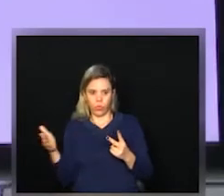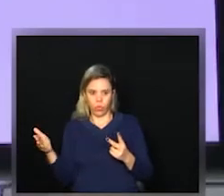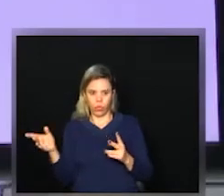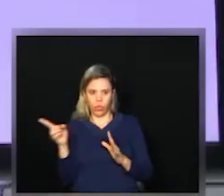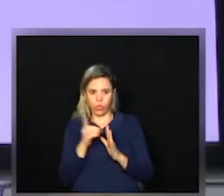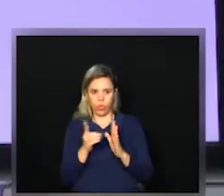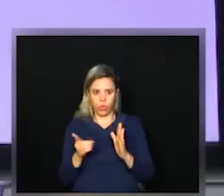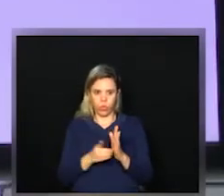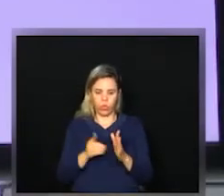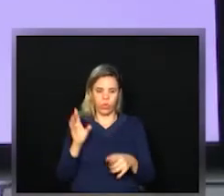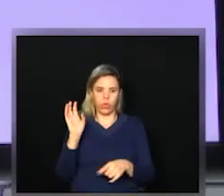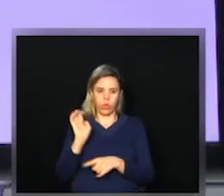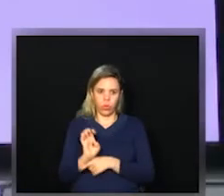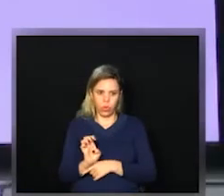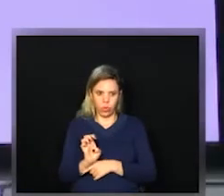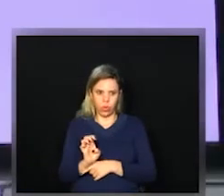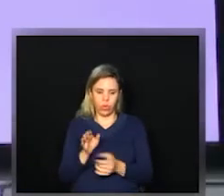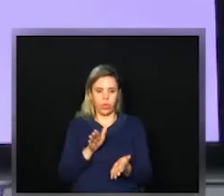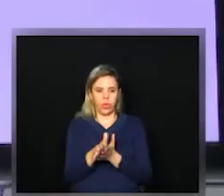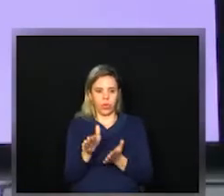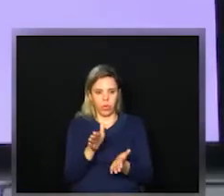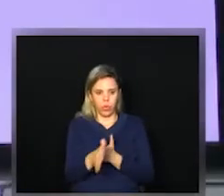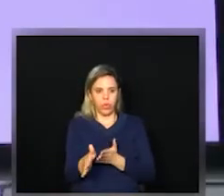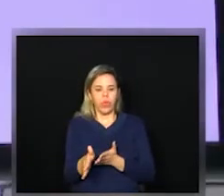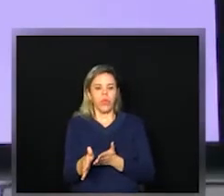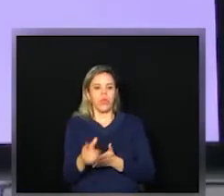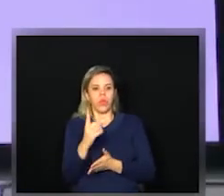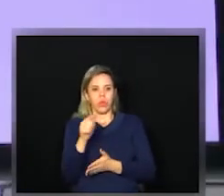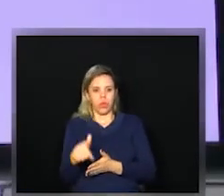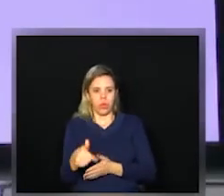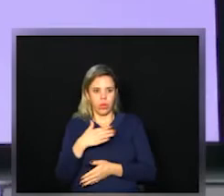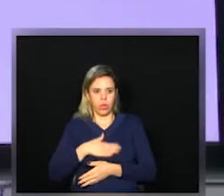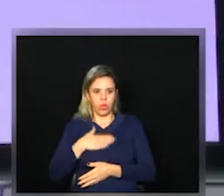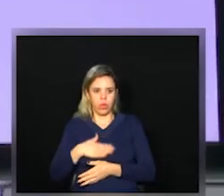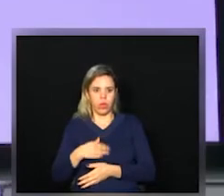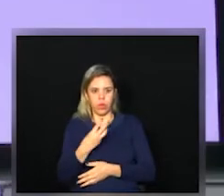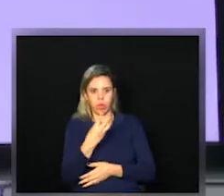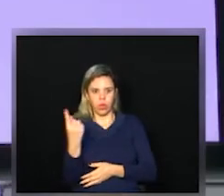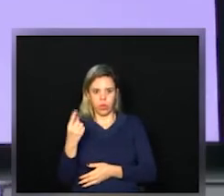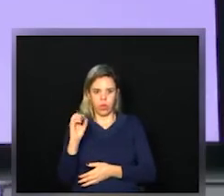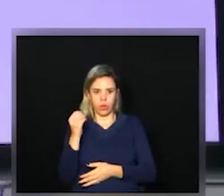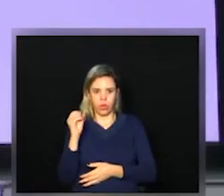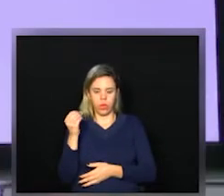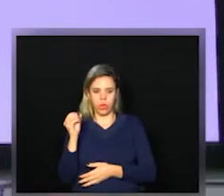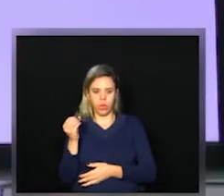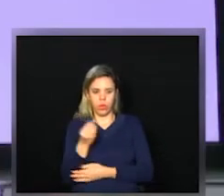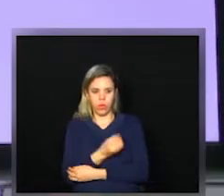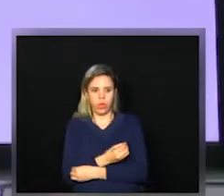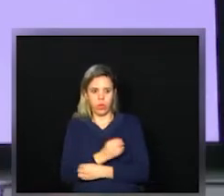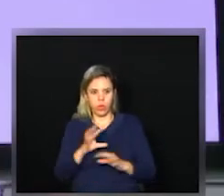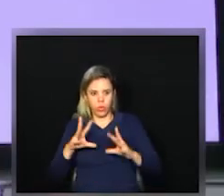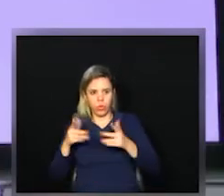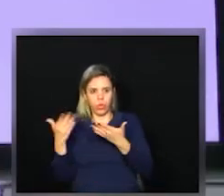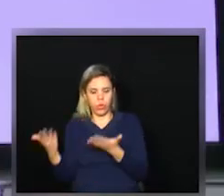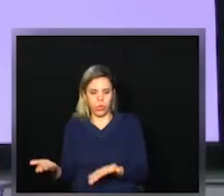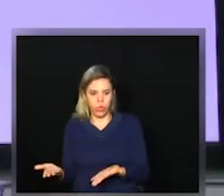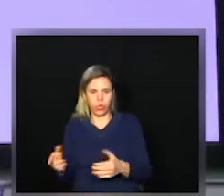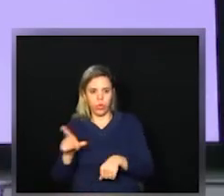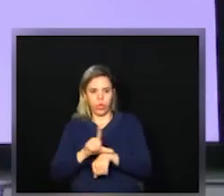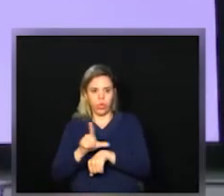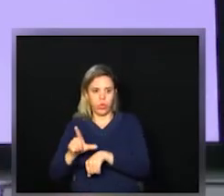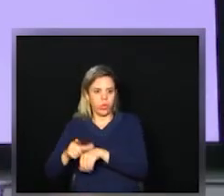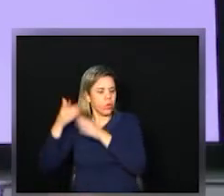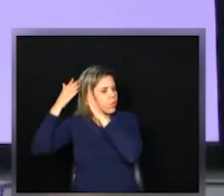decreto estadual que foi publicado. 17 de agosto a 31 de outubro, que está tudo aqui, comércio, salão